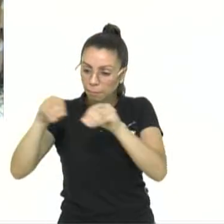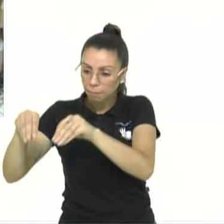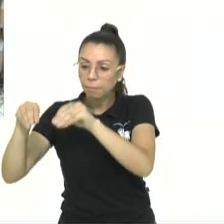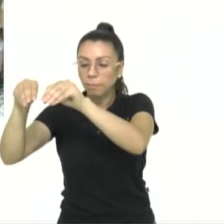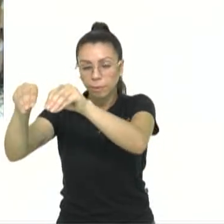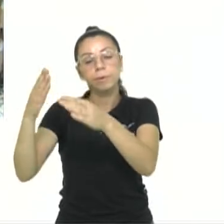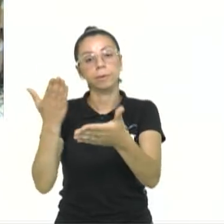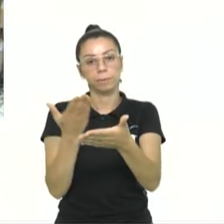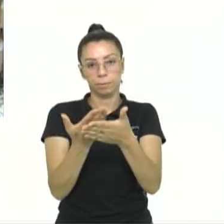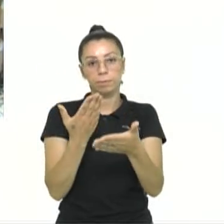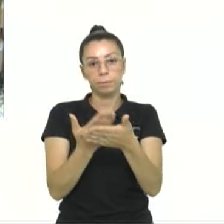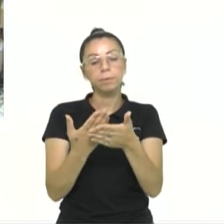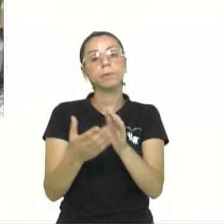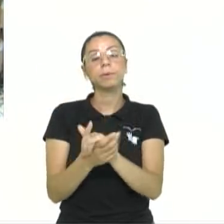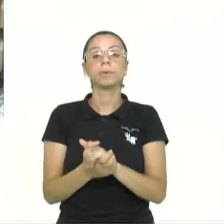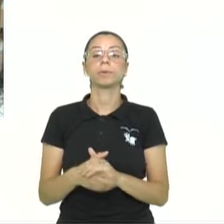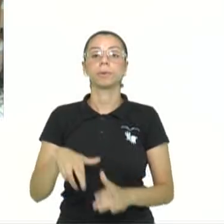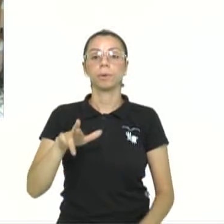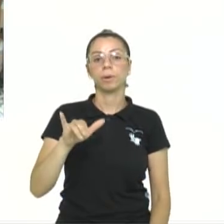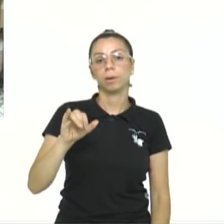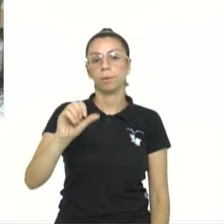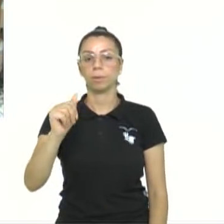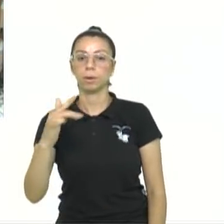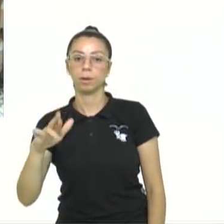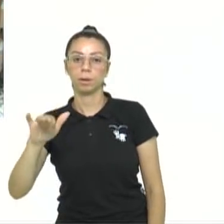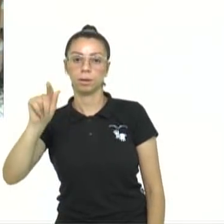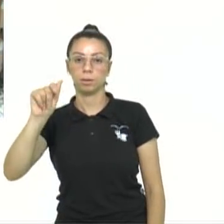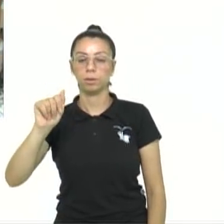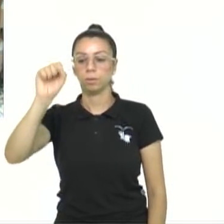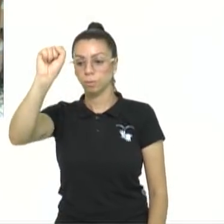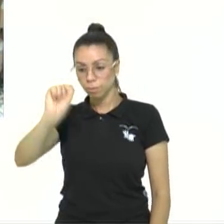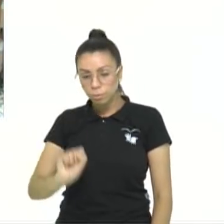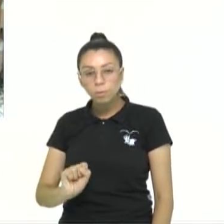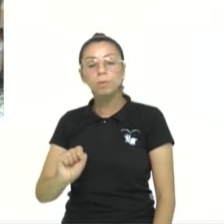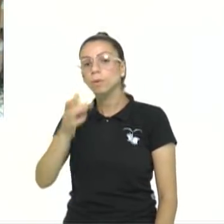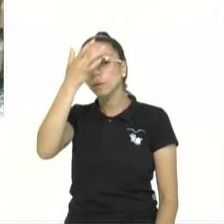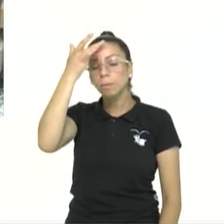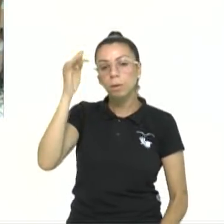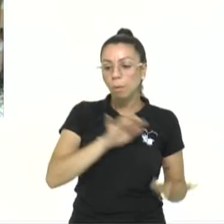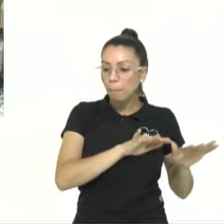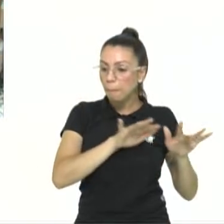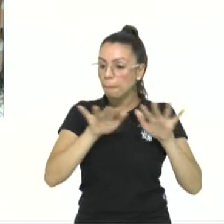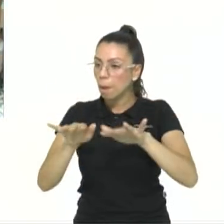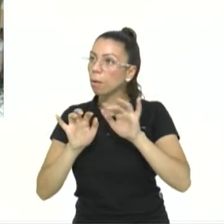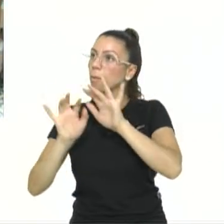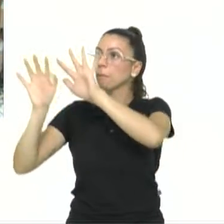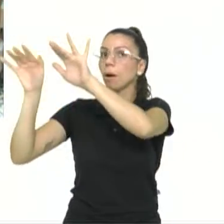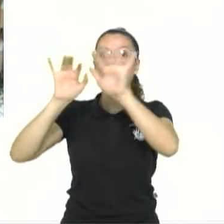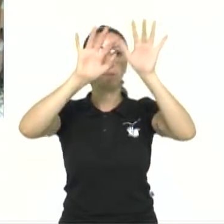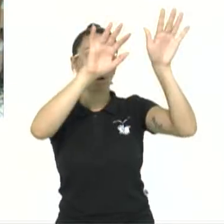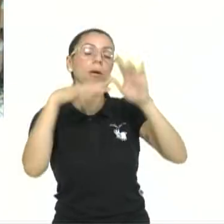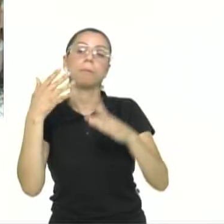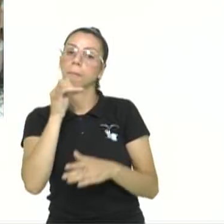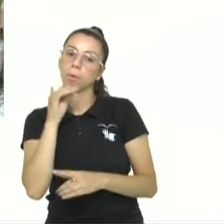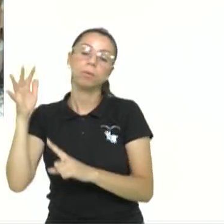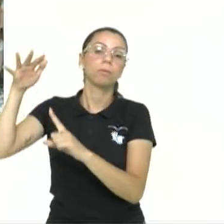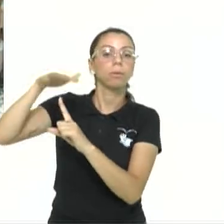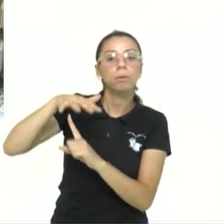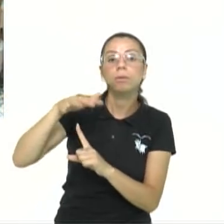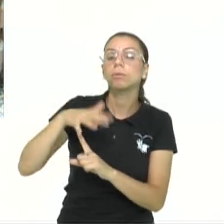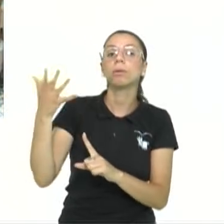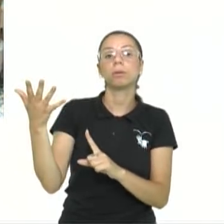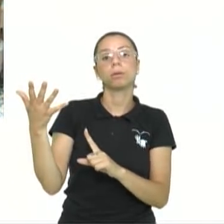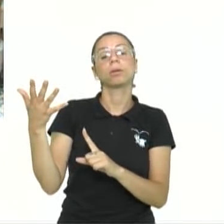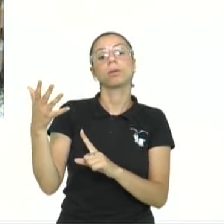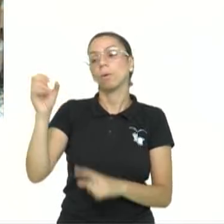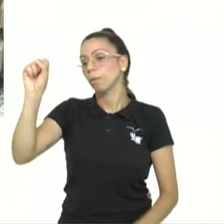nós já estudamos, do Rio Grande do Sul, de pessoas do Rio Grande do Sul para outras regiões do Brasil. Para o Paraná, para a parte oeste